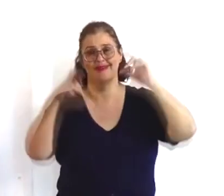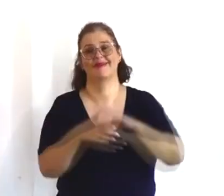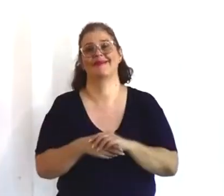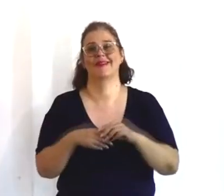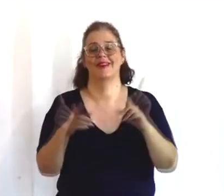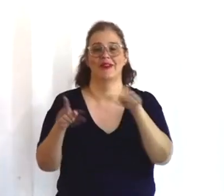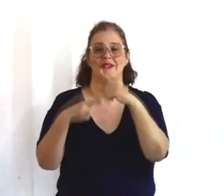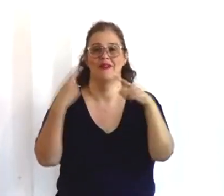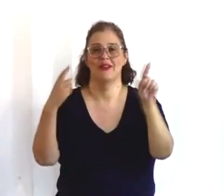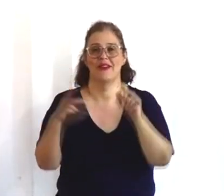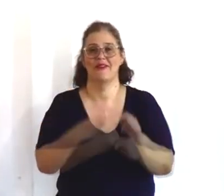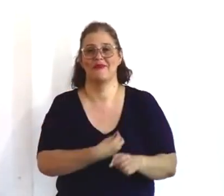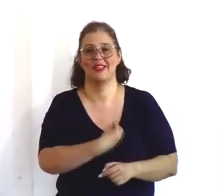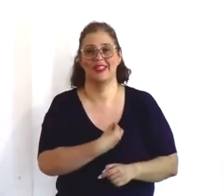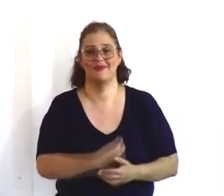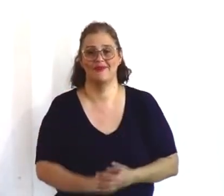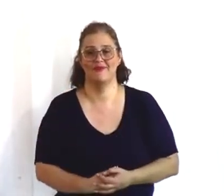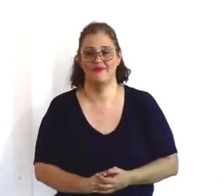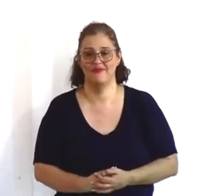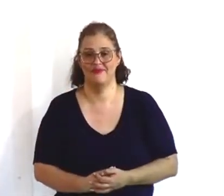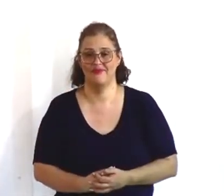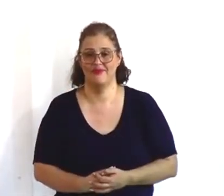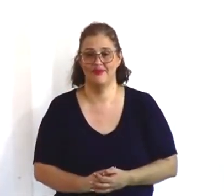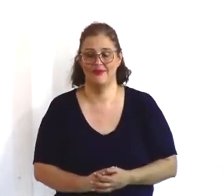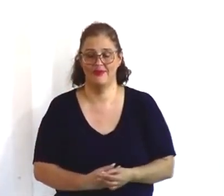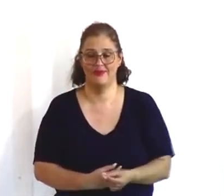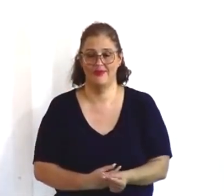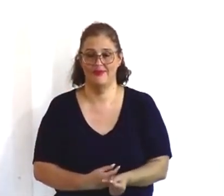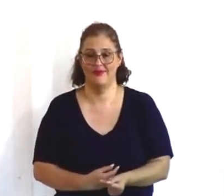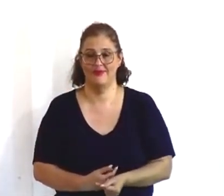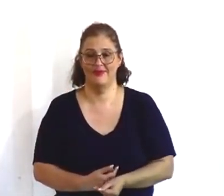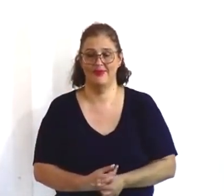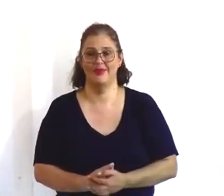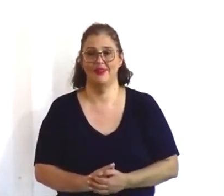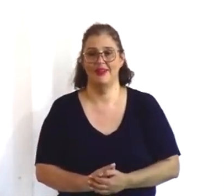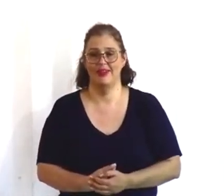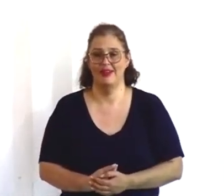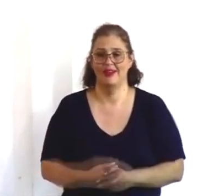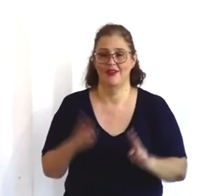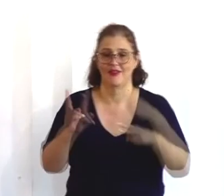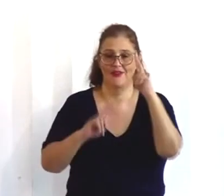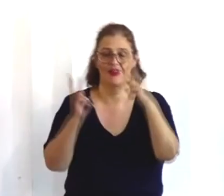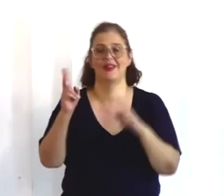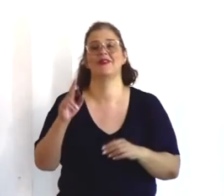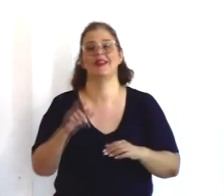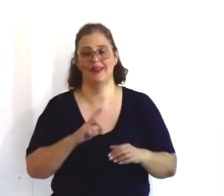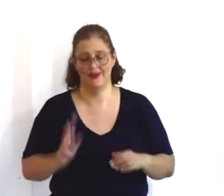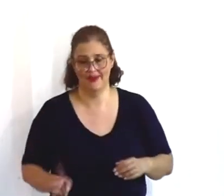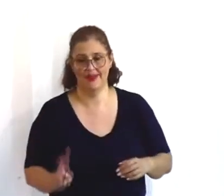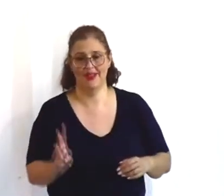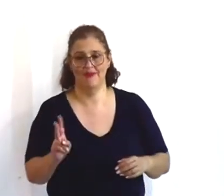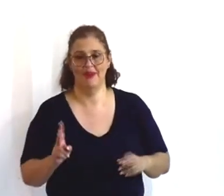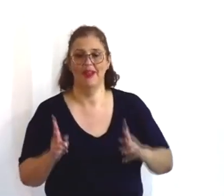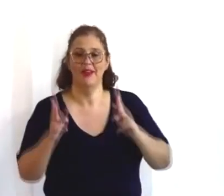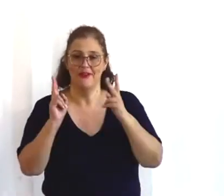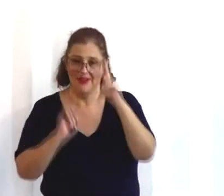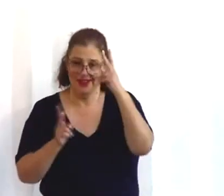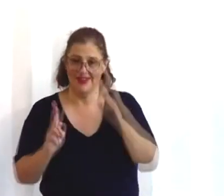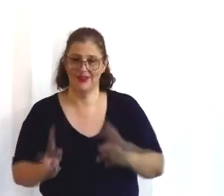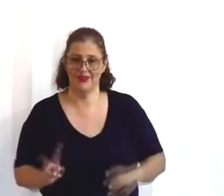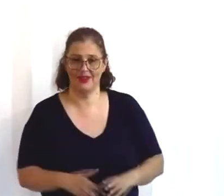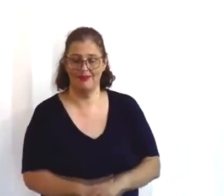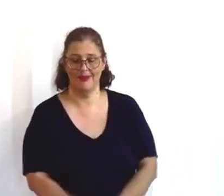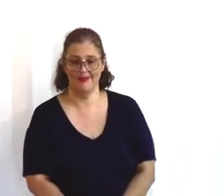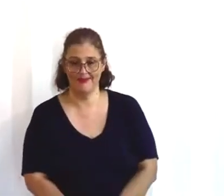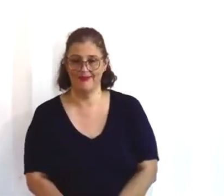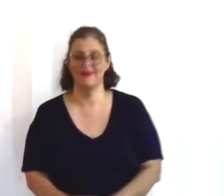agora, declara que o nosso Senhor Jesus saiu vencendo e sempre para vencer. Sempre vencendo,